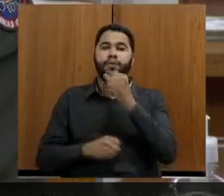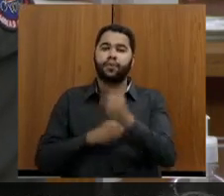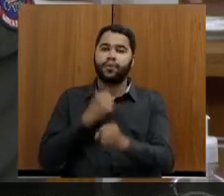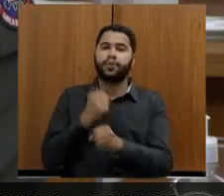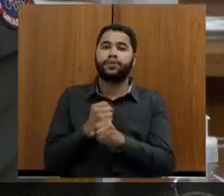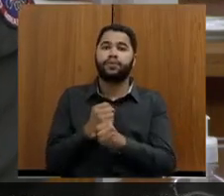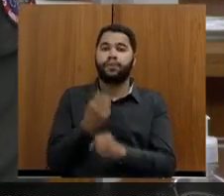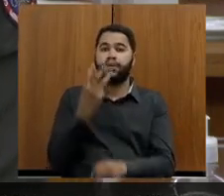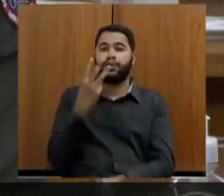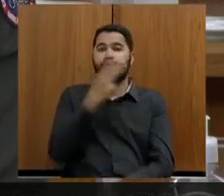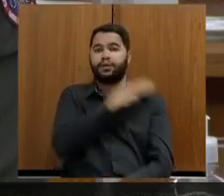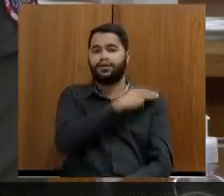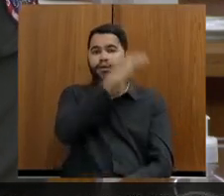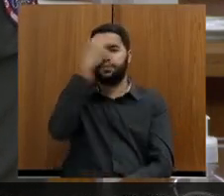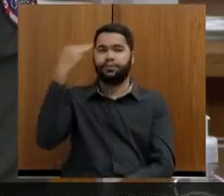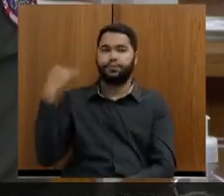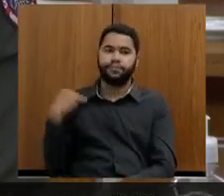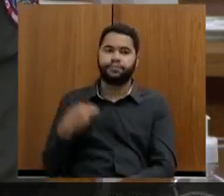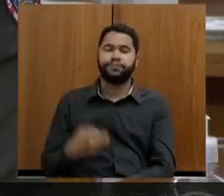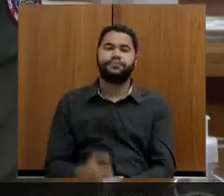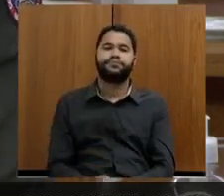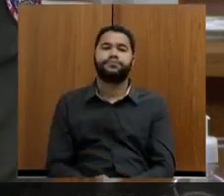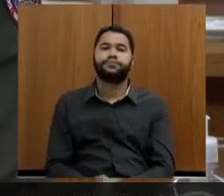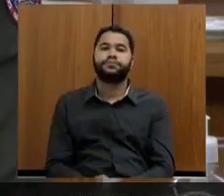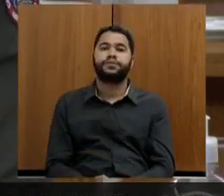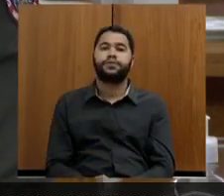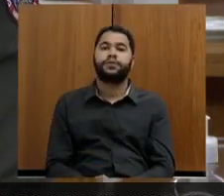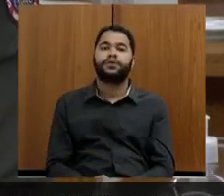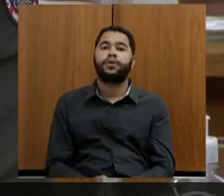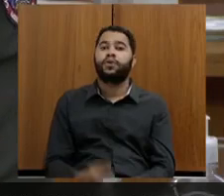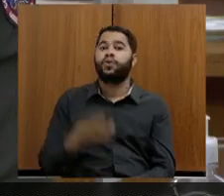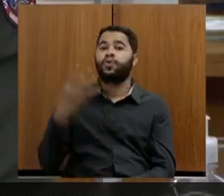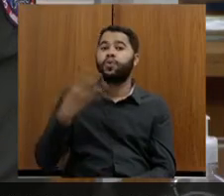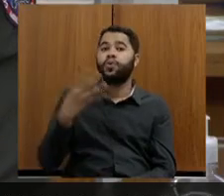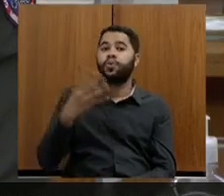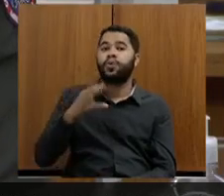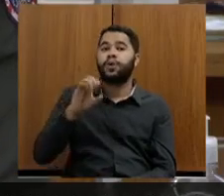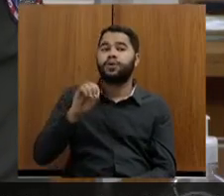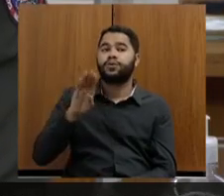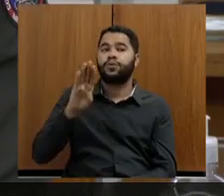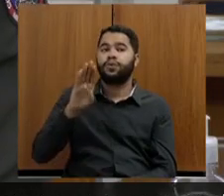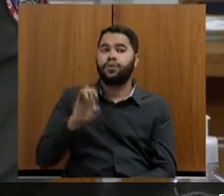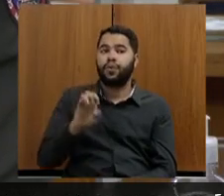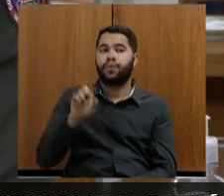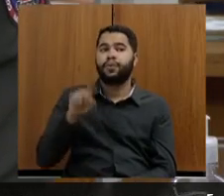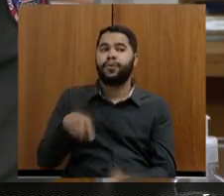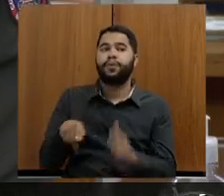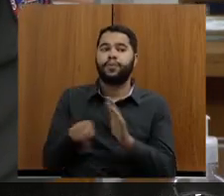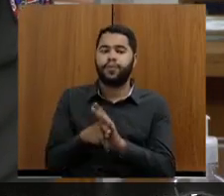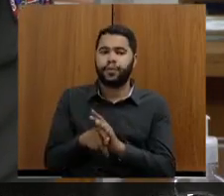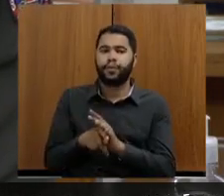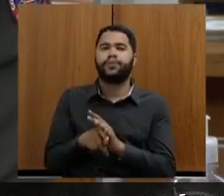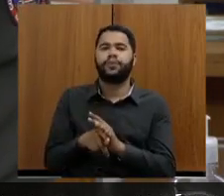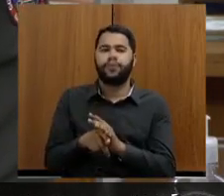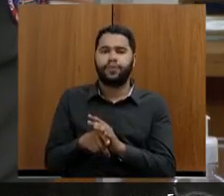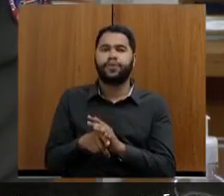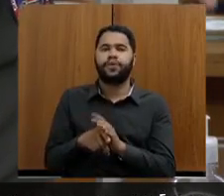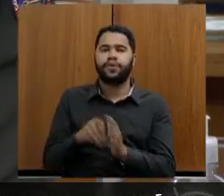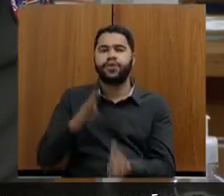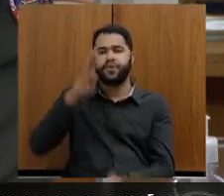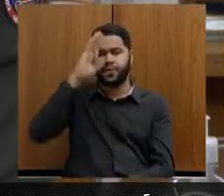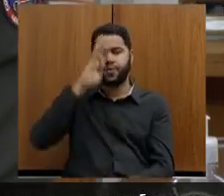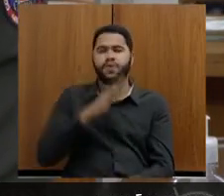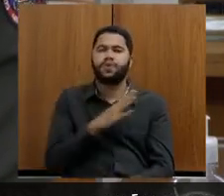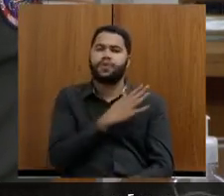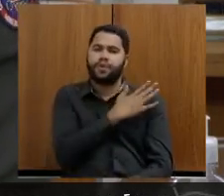que vem também Três Marias a no nosso quarto COB que hoje está comando do Coronel Fernando